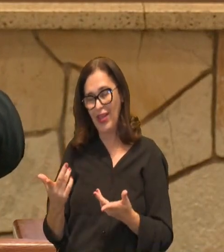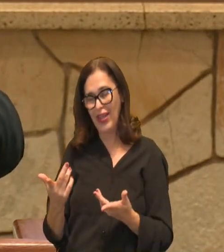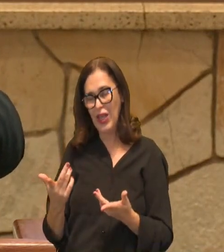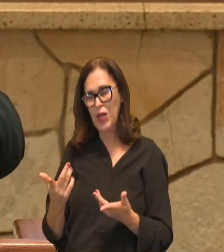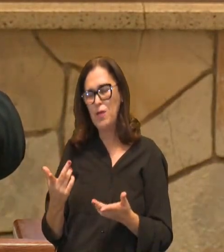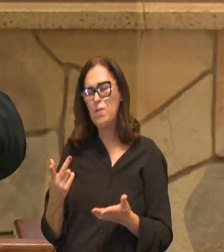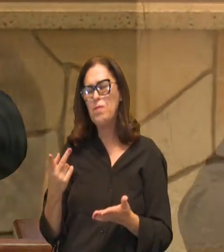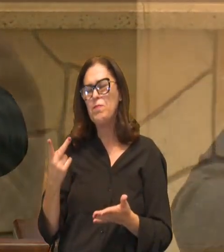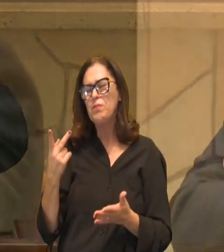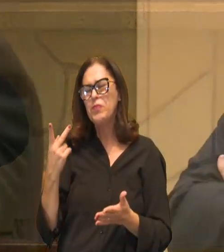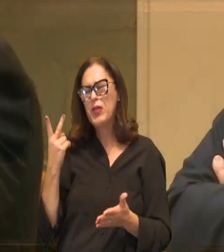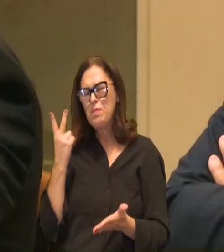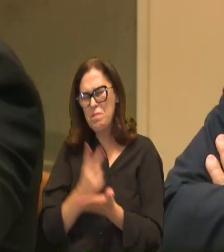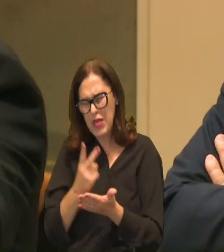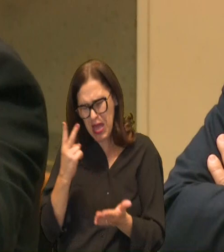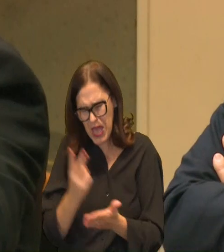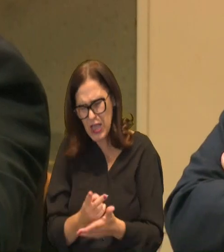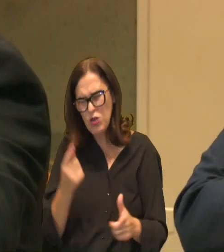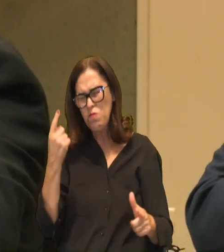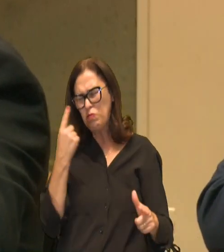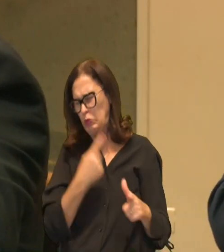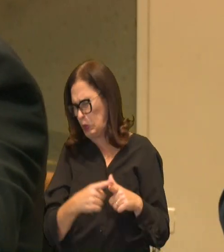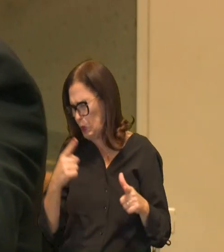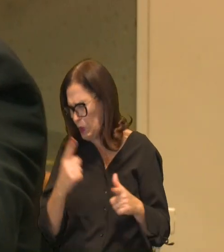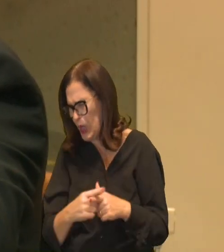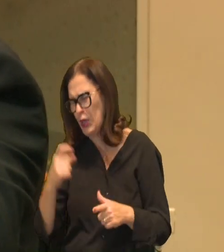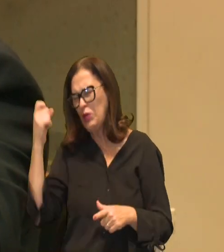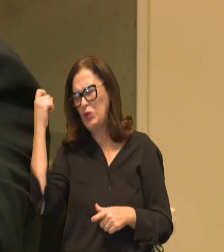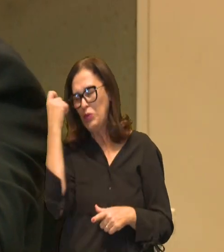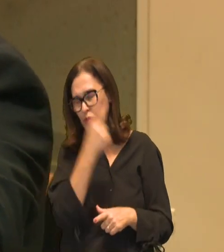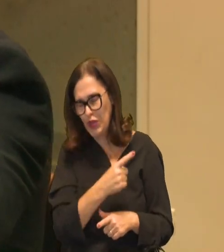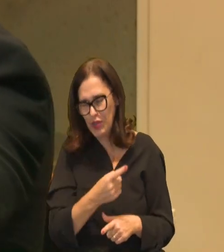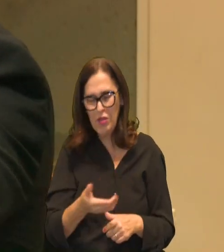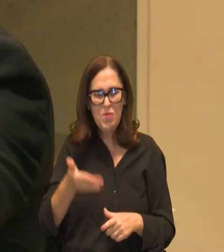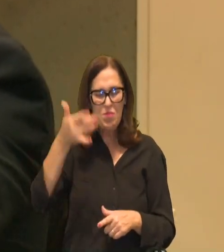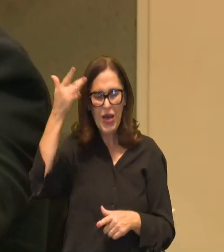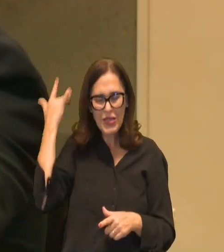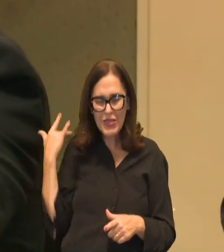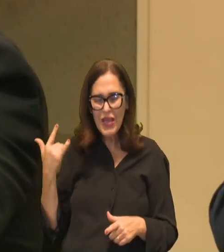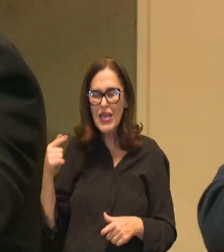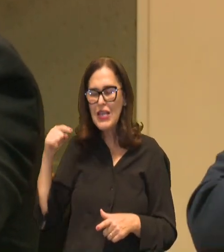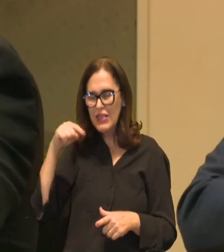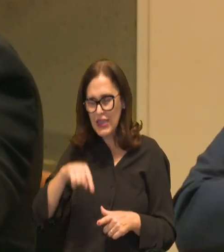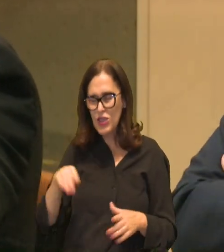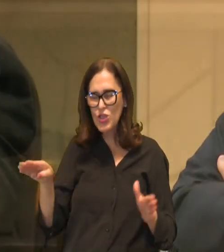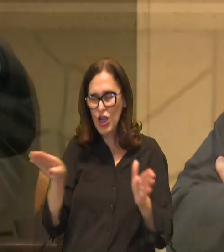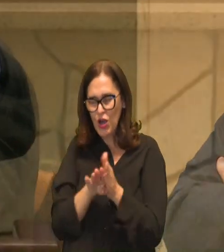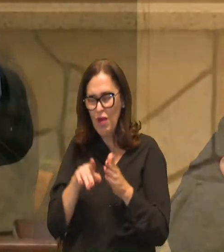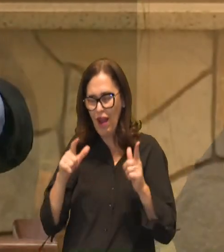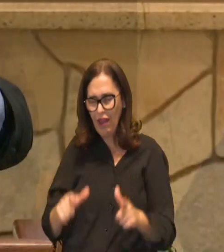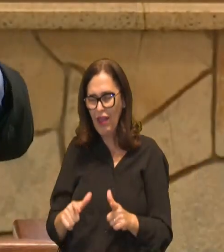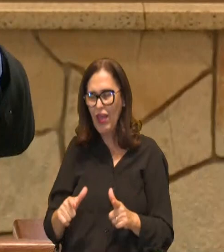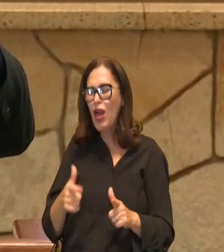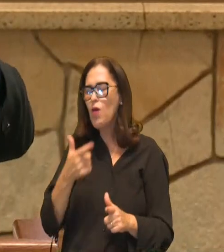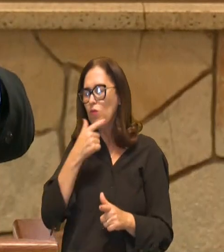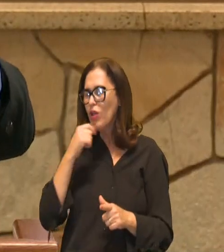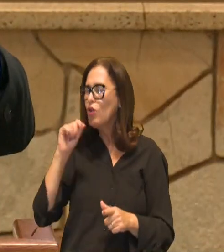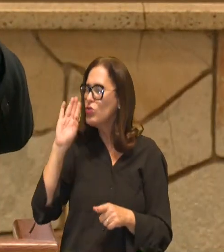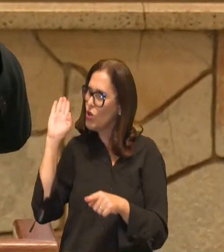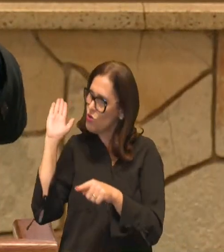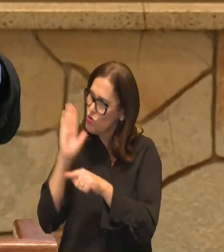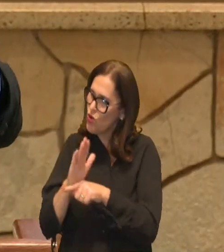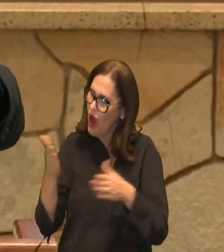pedras, Pai, no nosso caminho, os poços difíceis de serem cavados no passado, se chegamos aqui foi porque até aqui nos